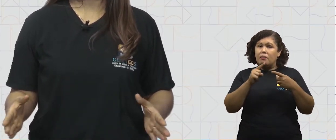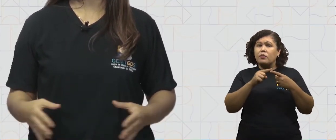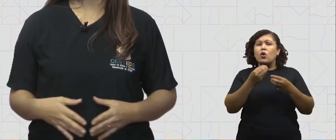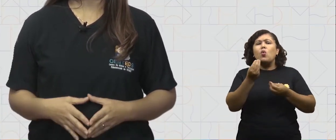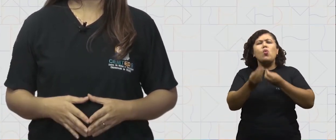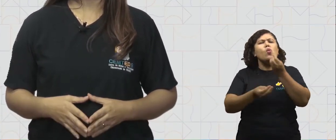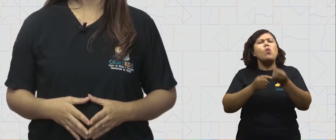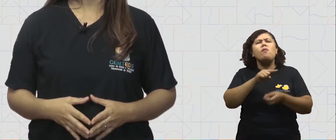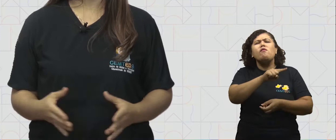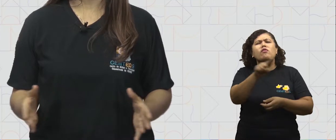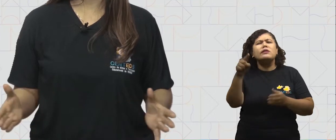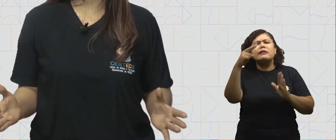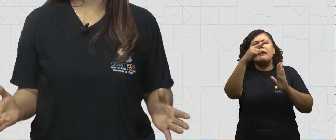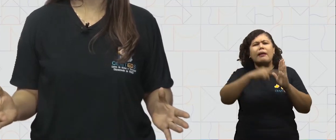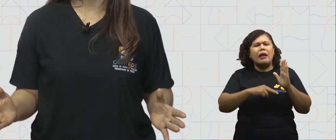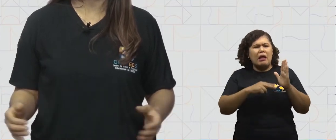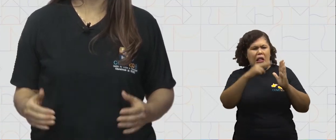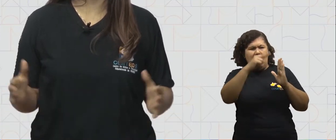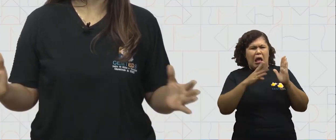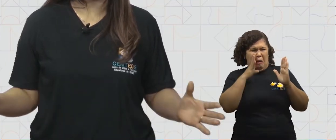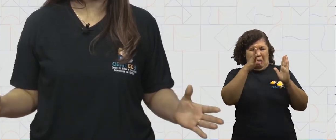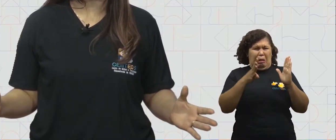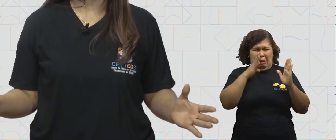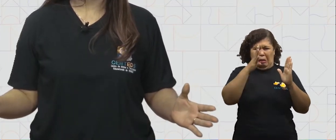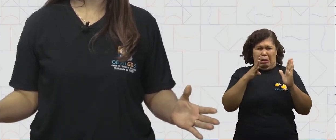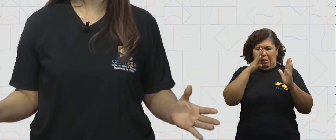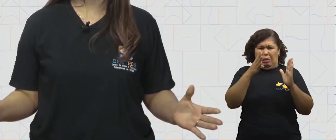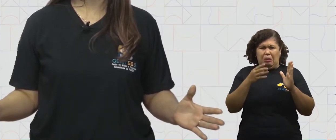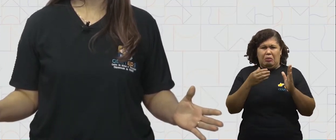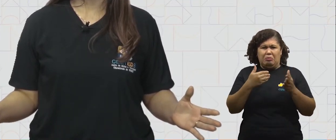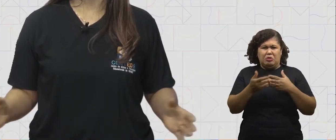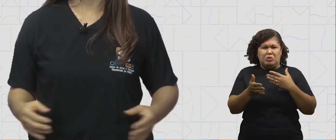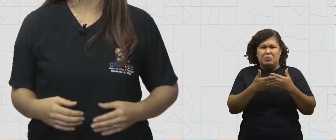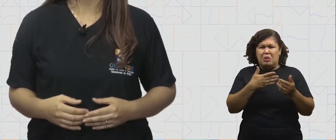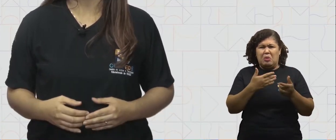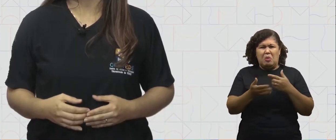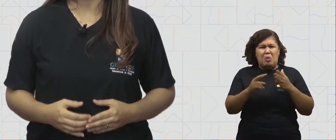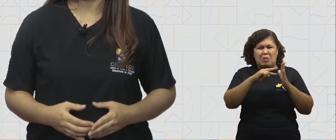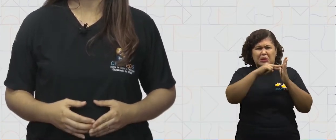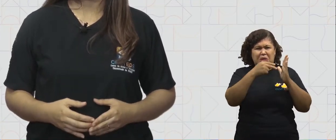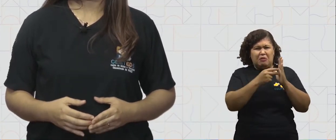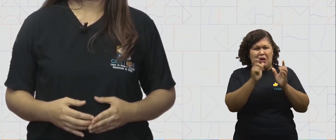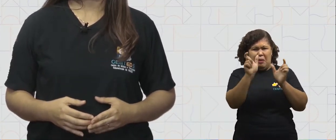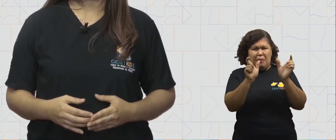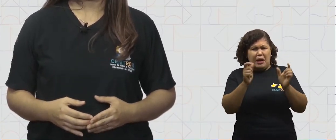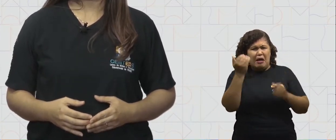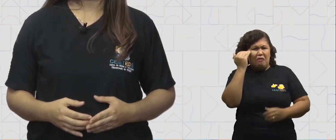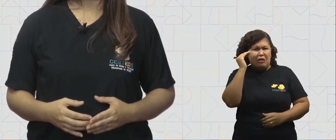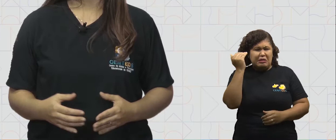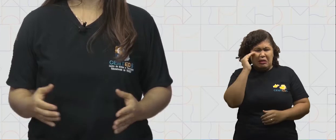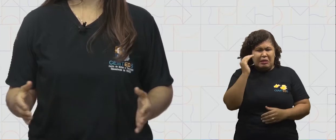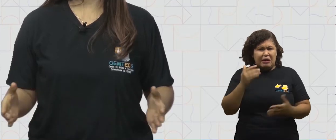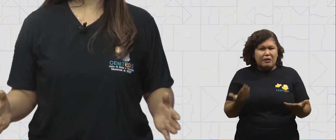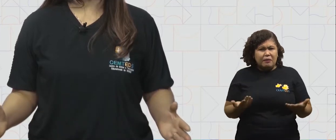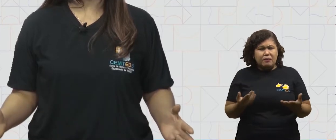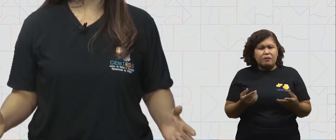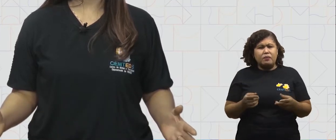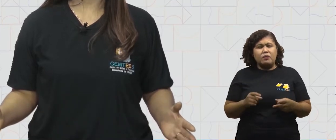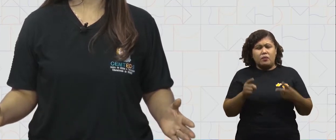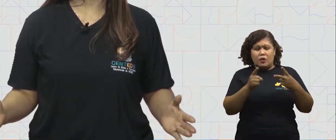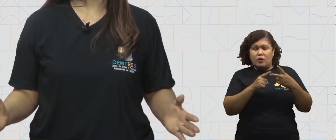você realiza a leitura? Você sai lendo tudo, sem se preocupar com o significado e compreensão?